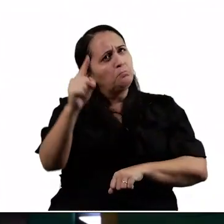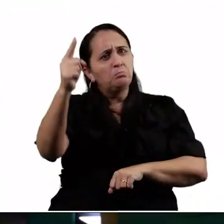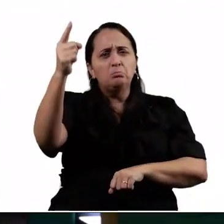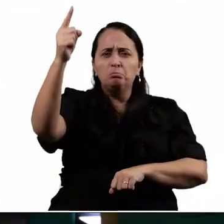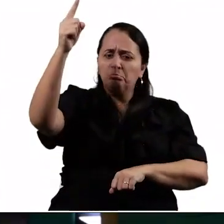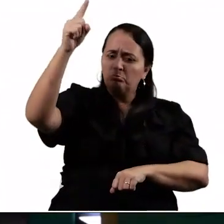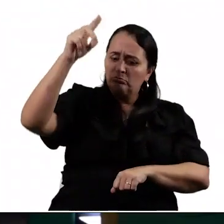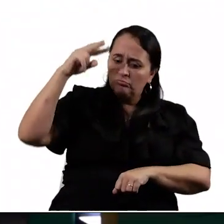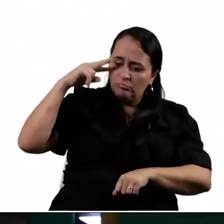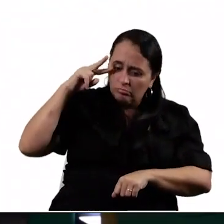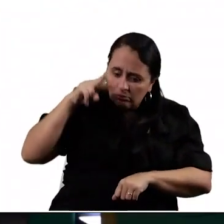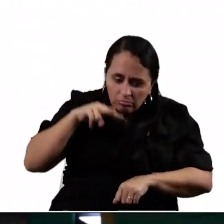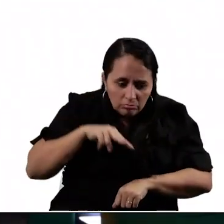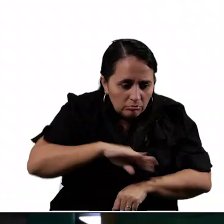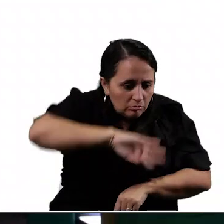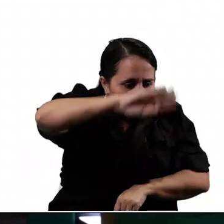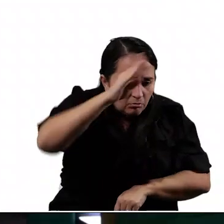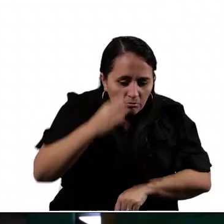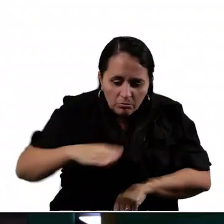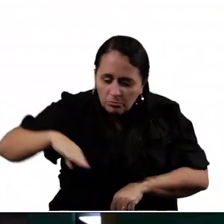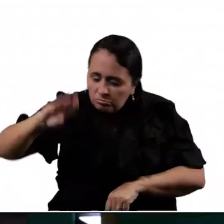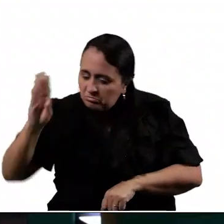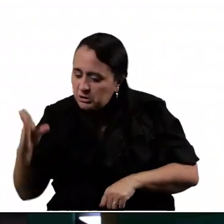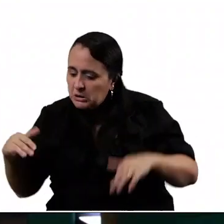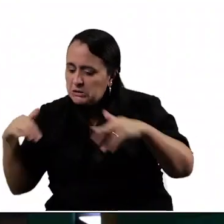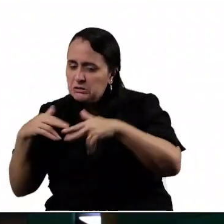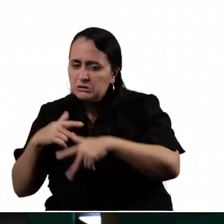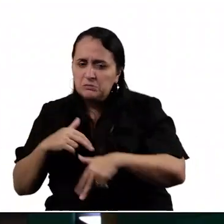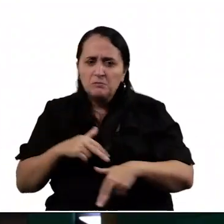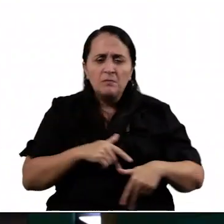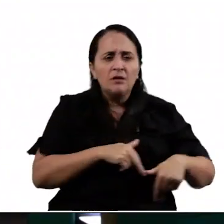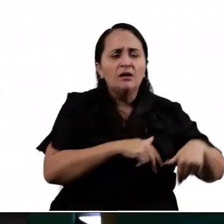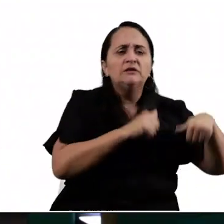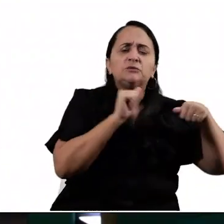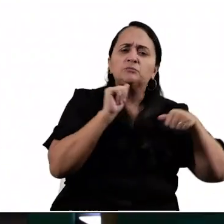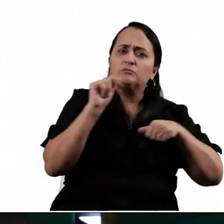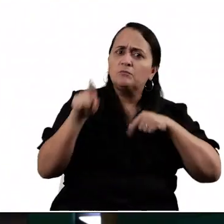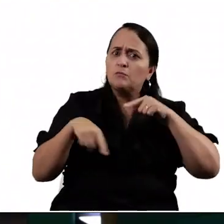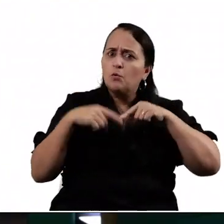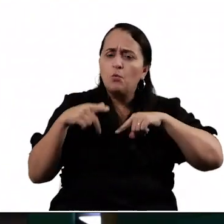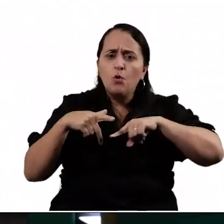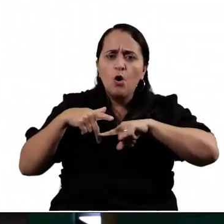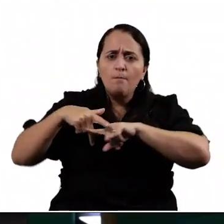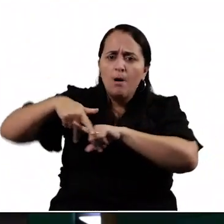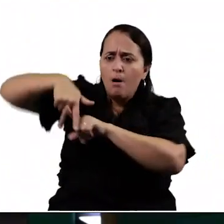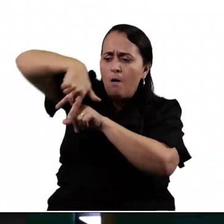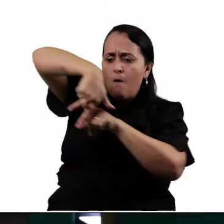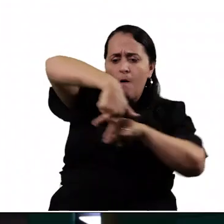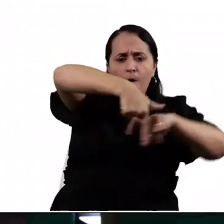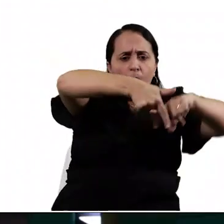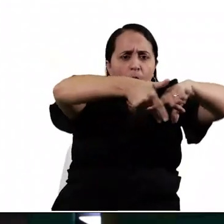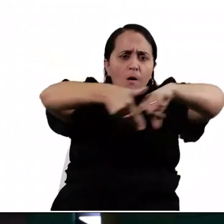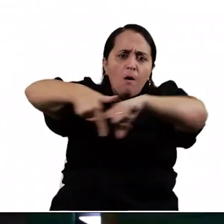por cima de montanhas por cima de cidades lá de cima ele via ainda as luzes acesas